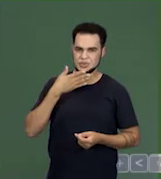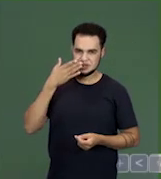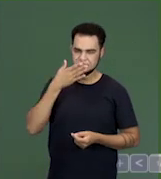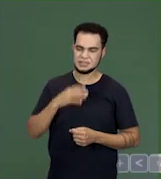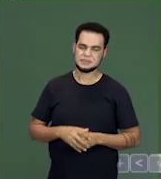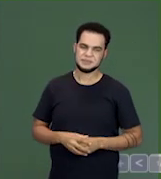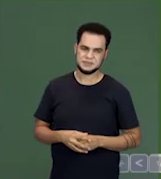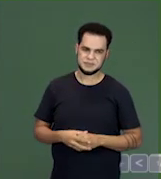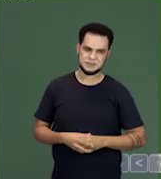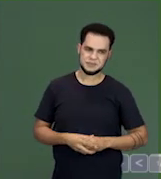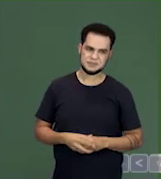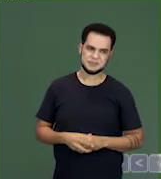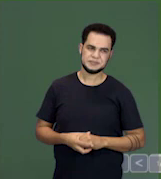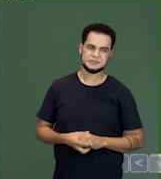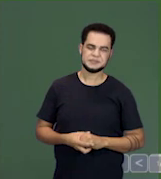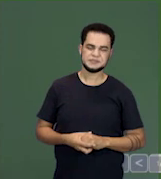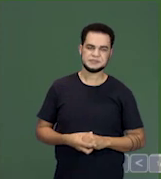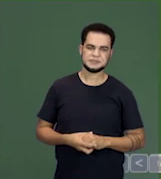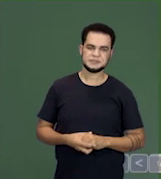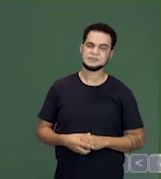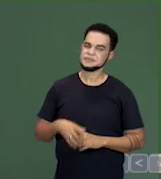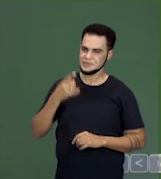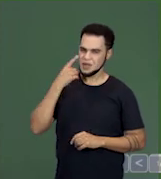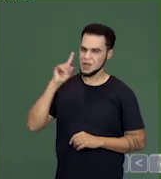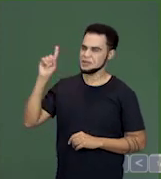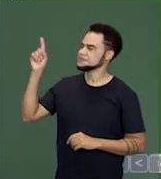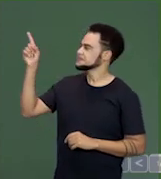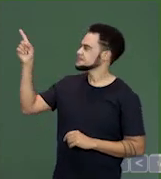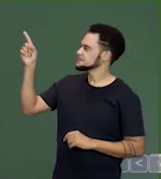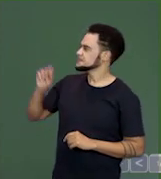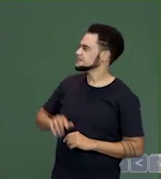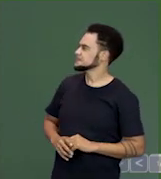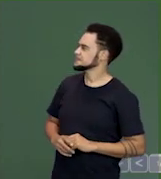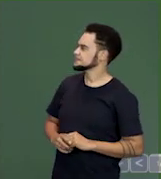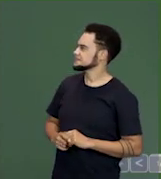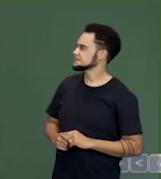de insulina. Olha que interessante.